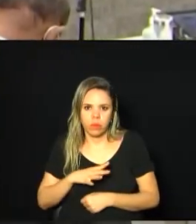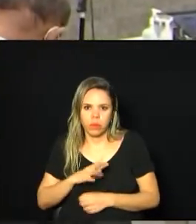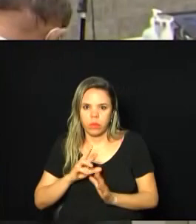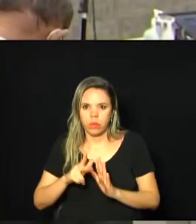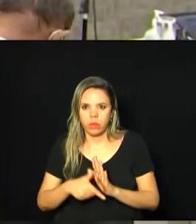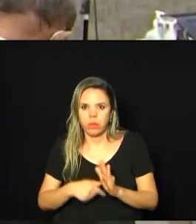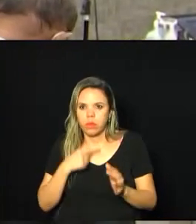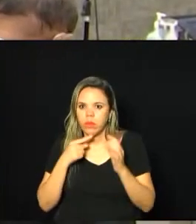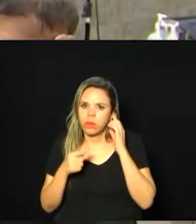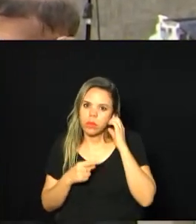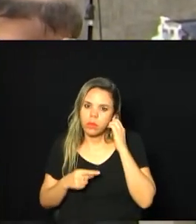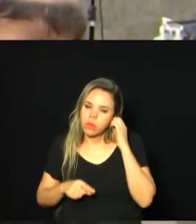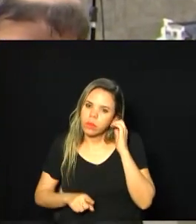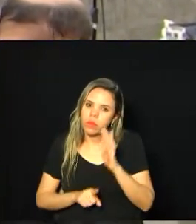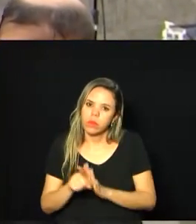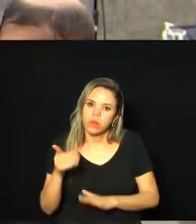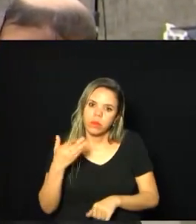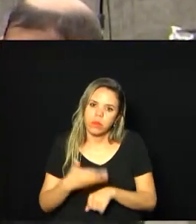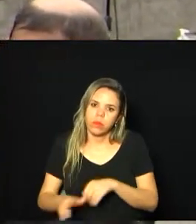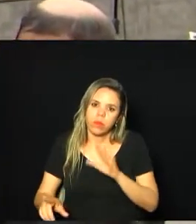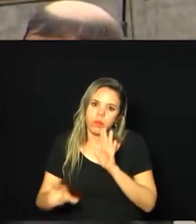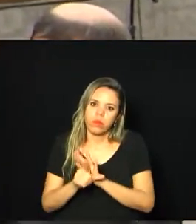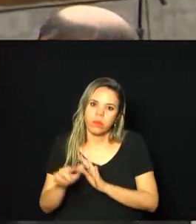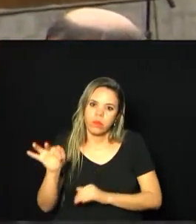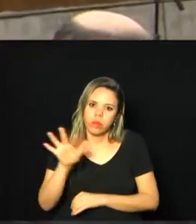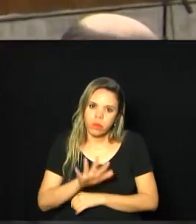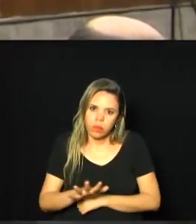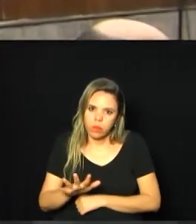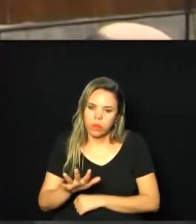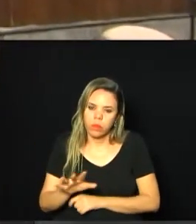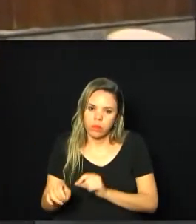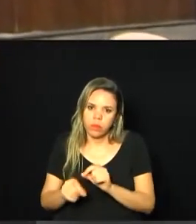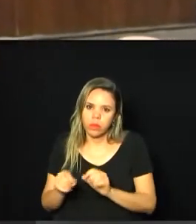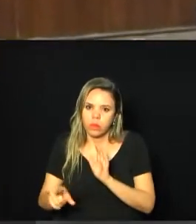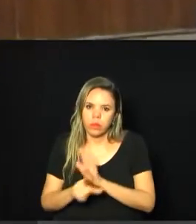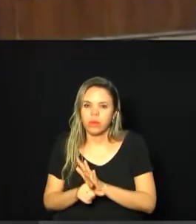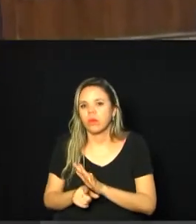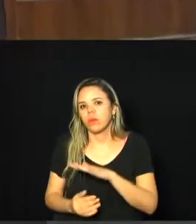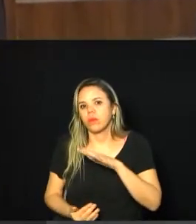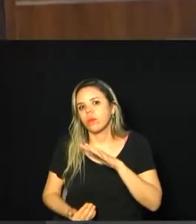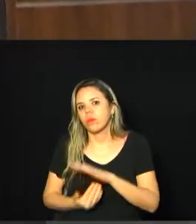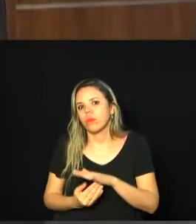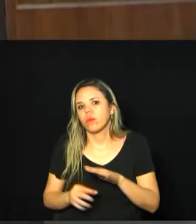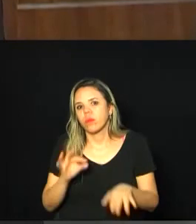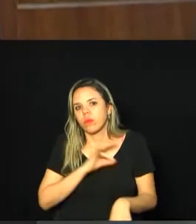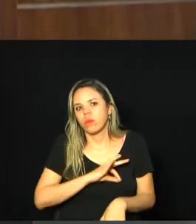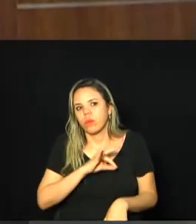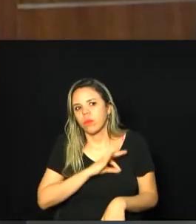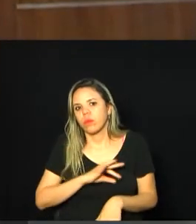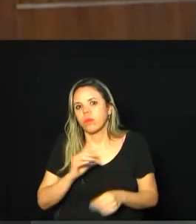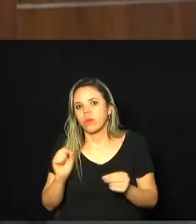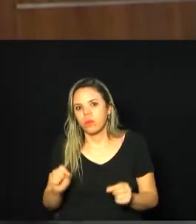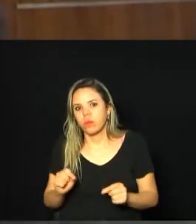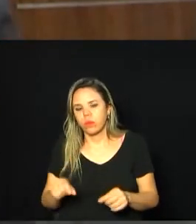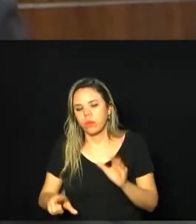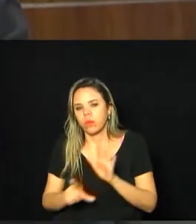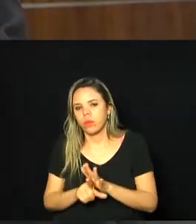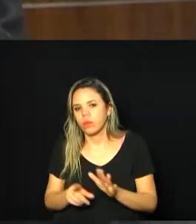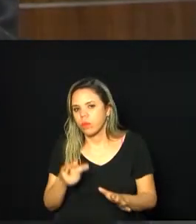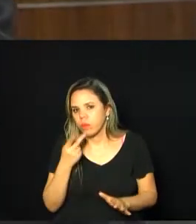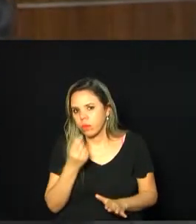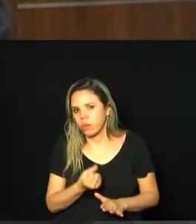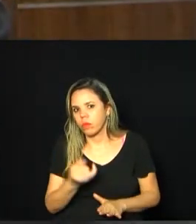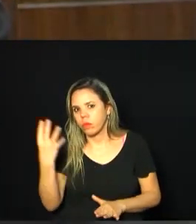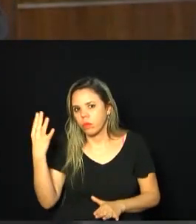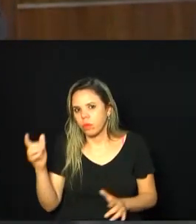diversas perguntas sobre a aplicação de uma lei federal, que é a lei do piso. A lei do piso salarial é uma lei que fala a